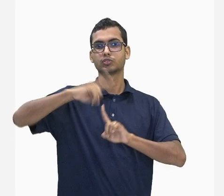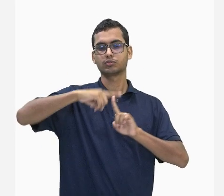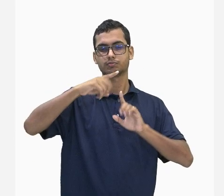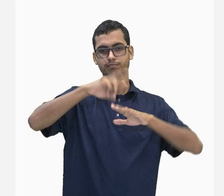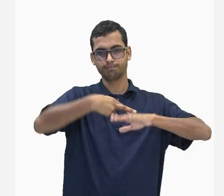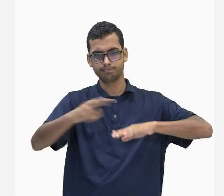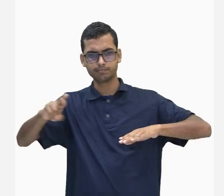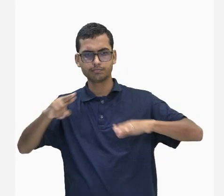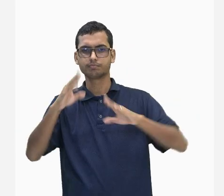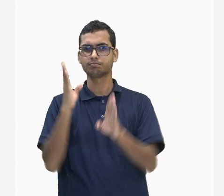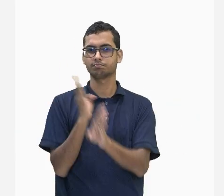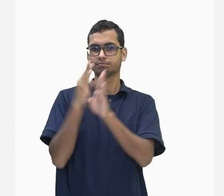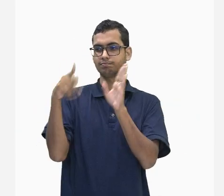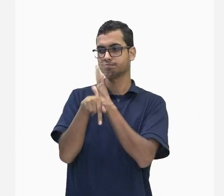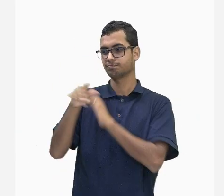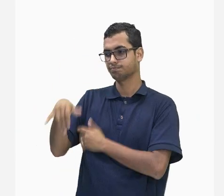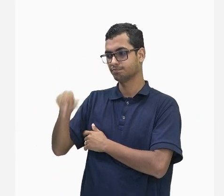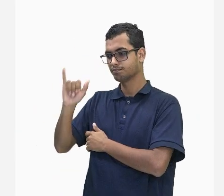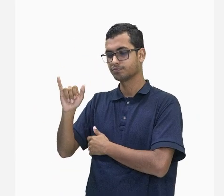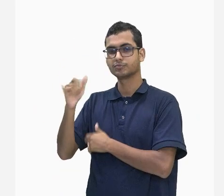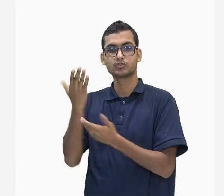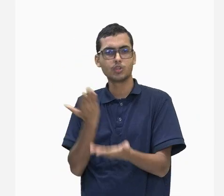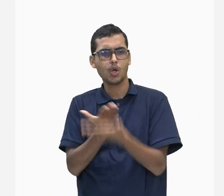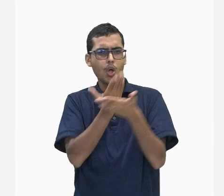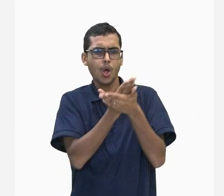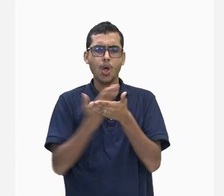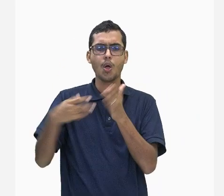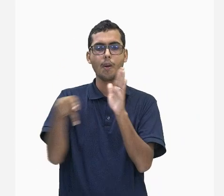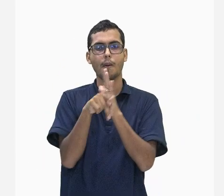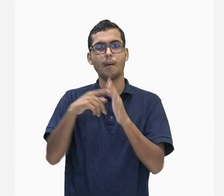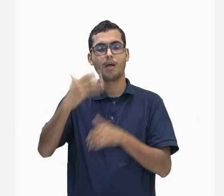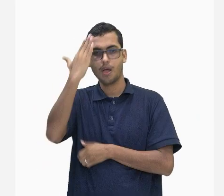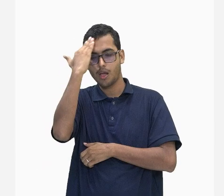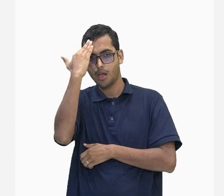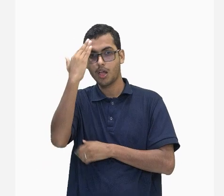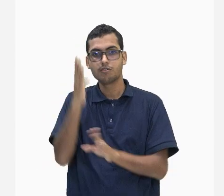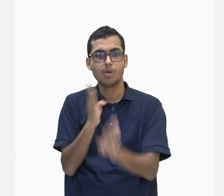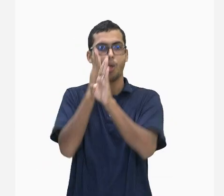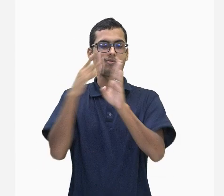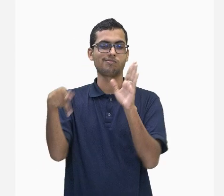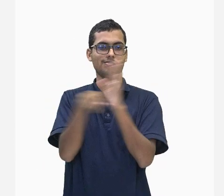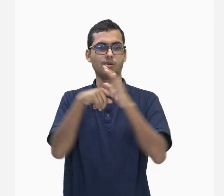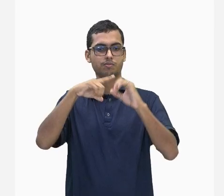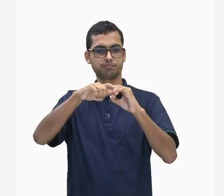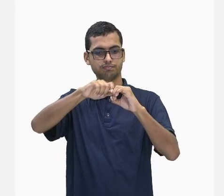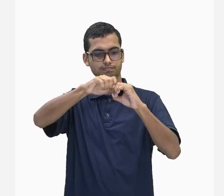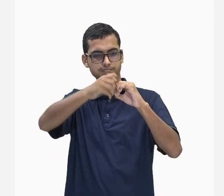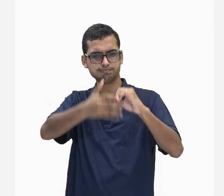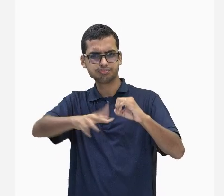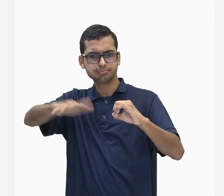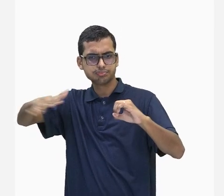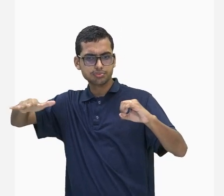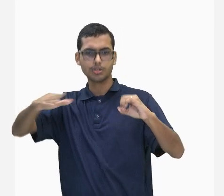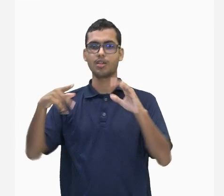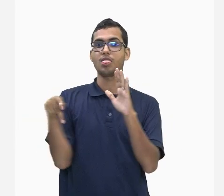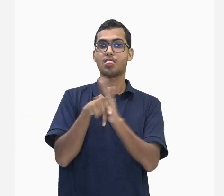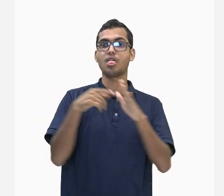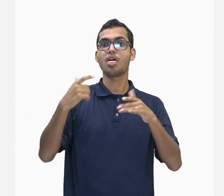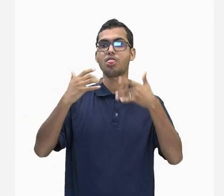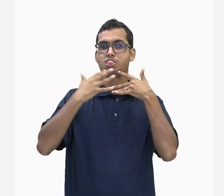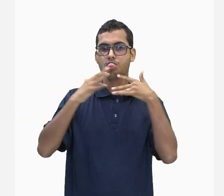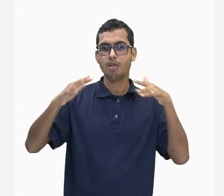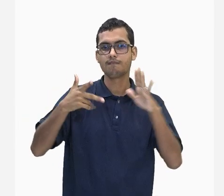ao conhecimento da radioatividade. Então, a novidade dos raios-x chamou a atenção de